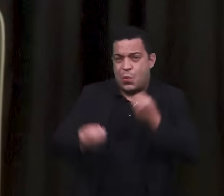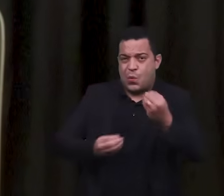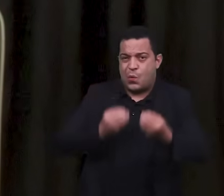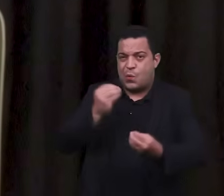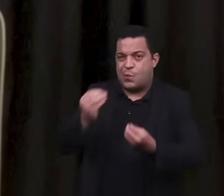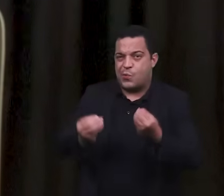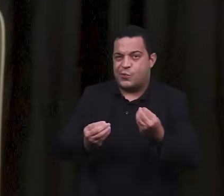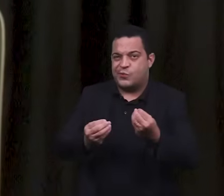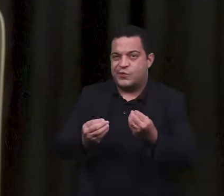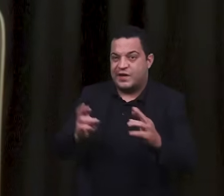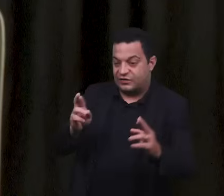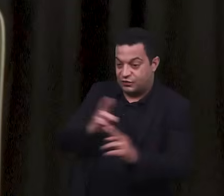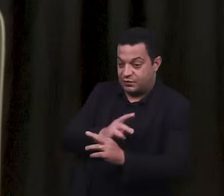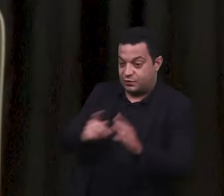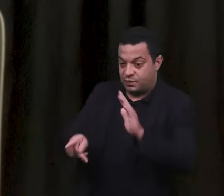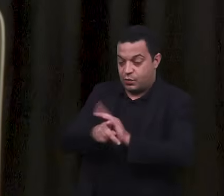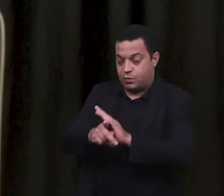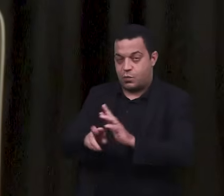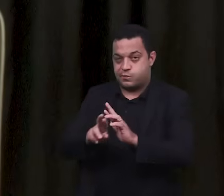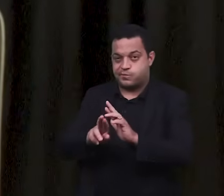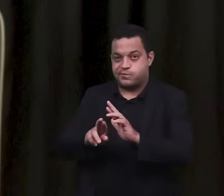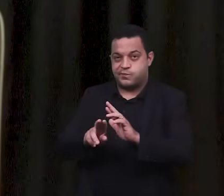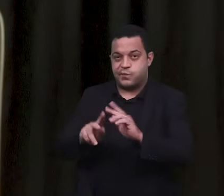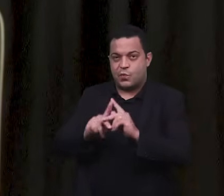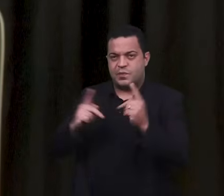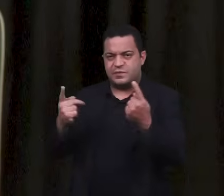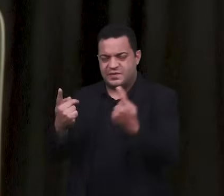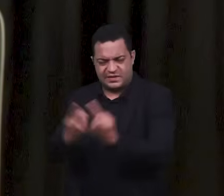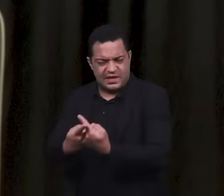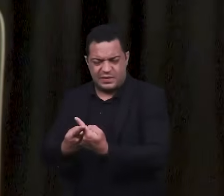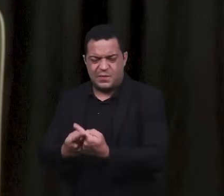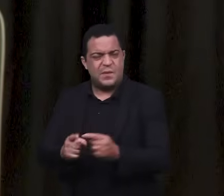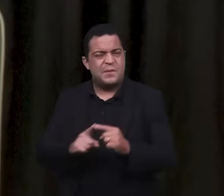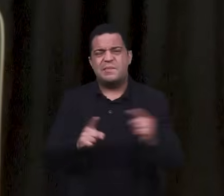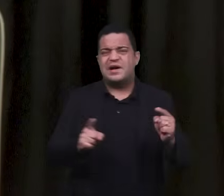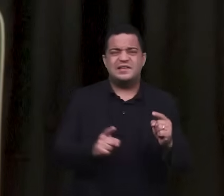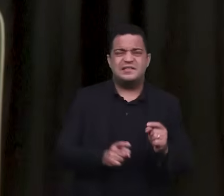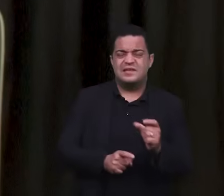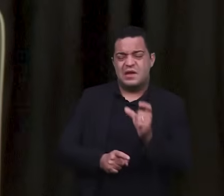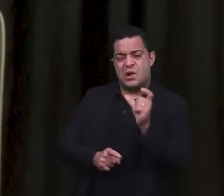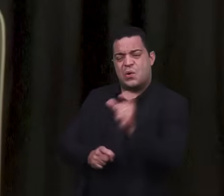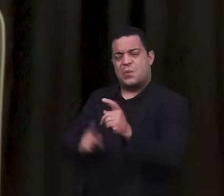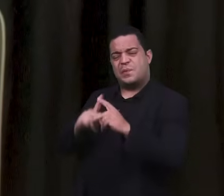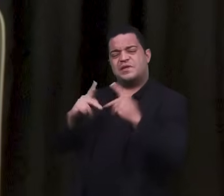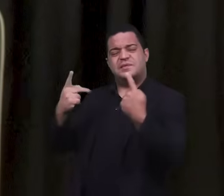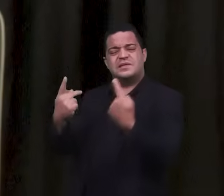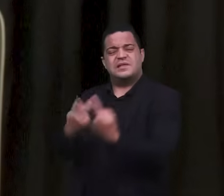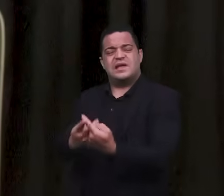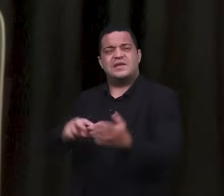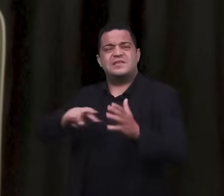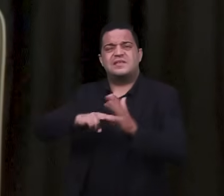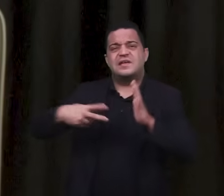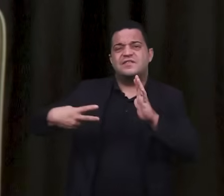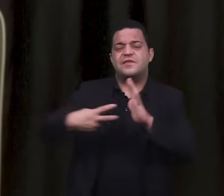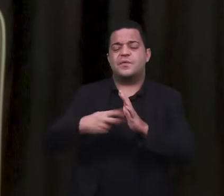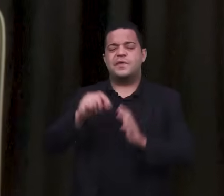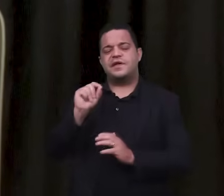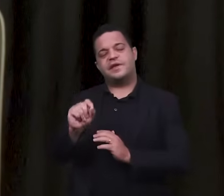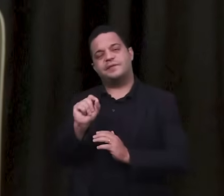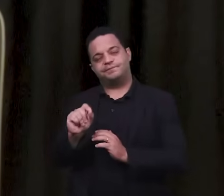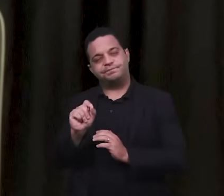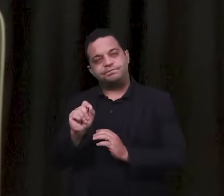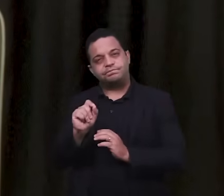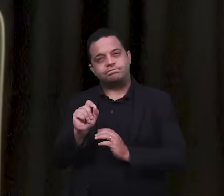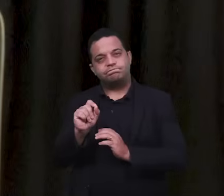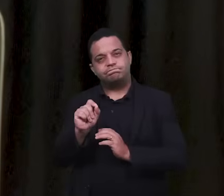presbitério. A primeira coisa que precisamos saber é o seguinte: o que é presbitério. Nós estamos falando aqui a palavra presbitério, mas o que é o presbitério? Na